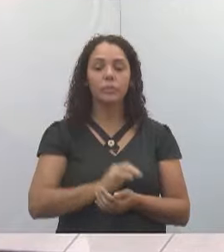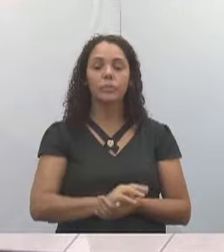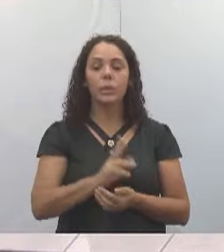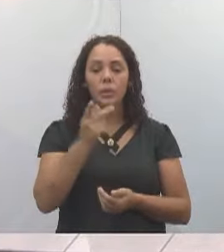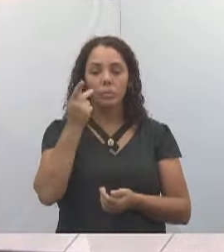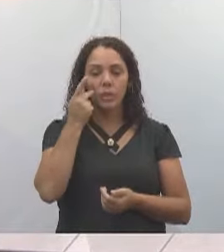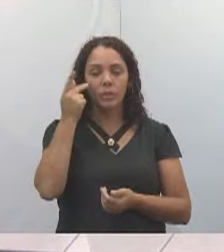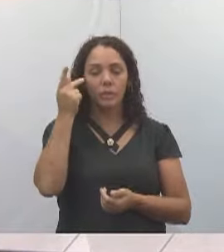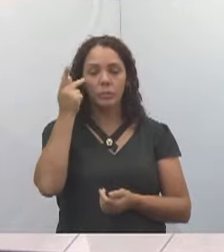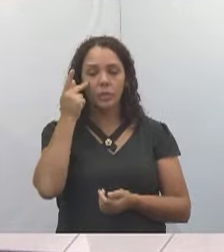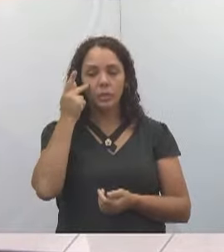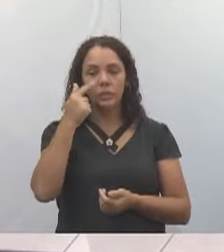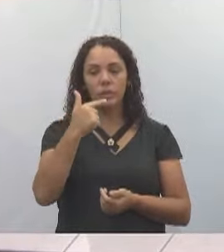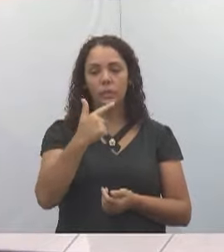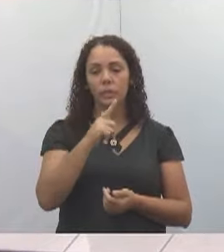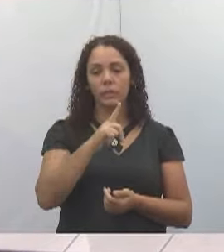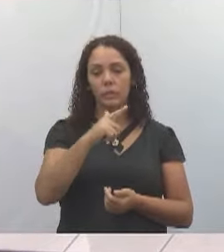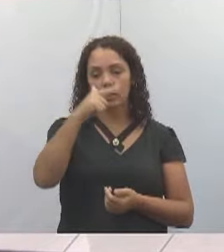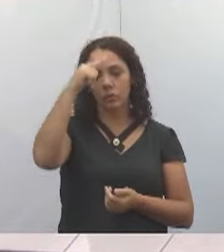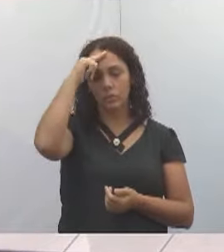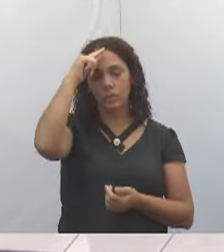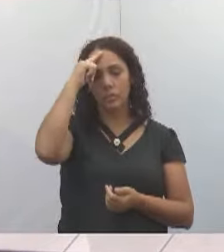Assunto, altera a resolução